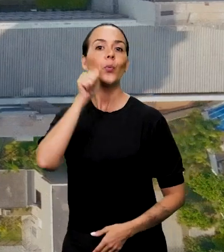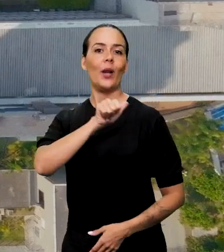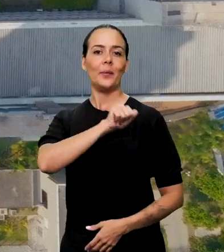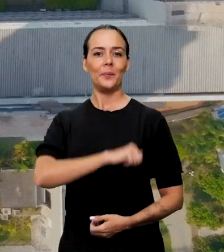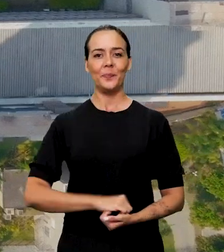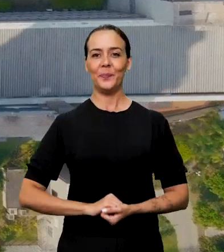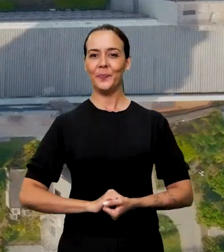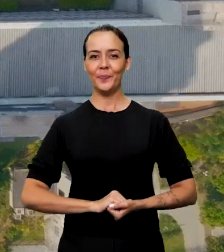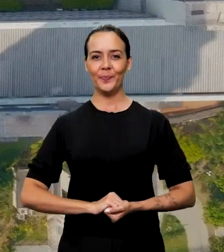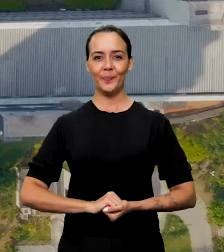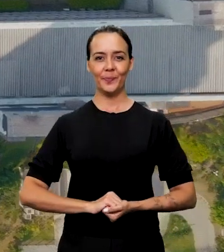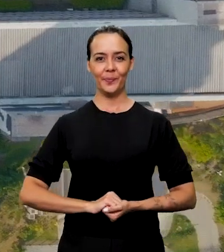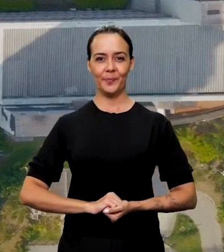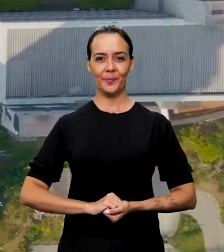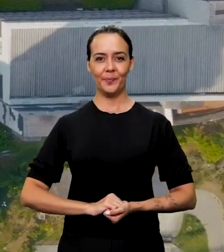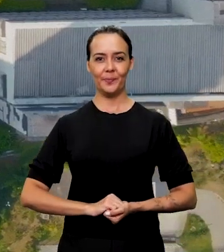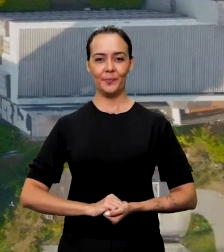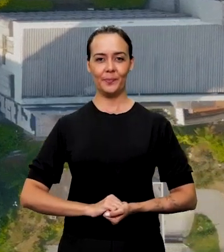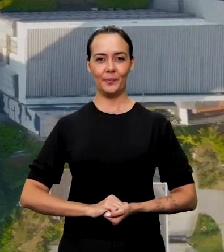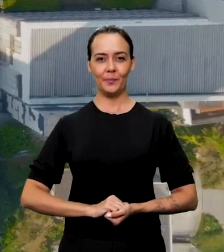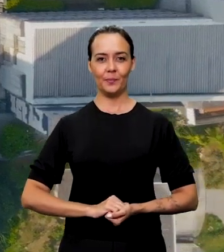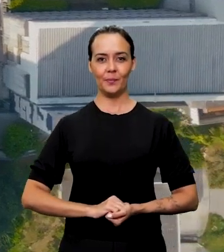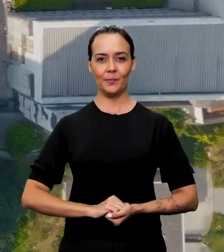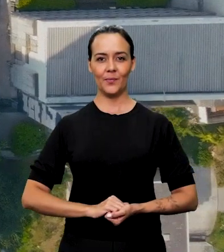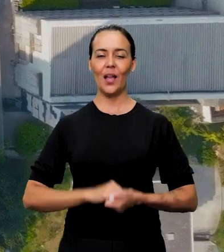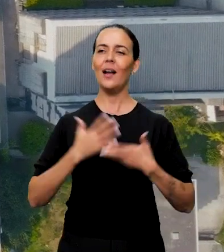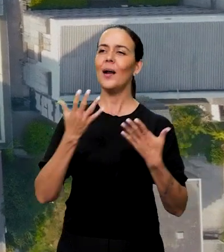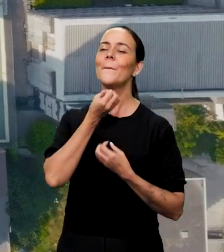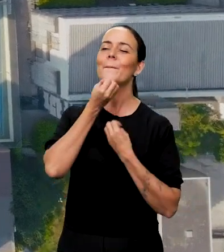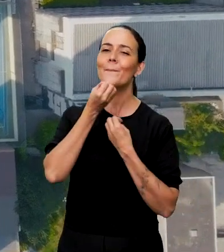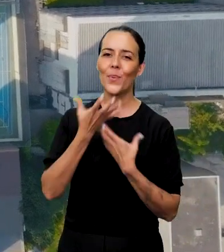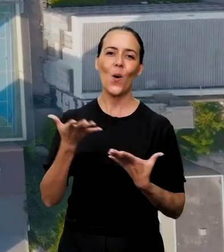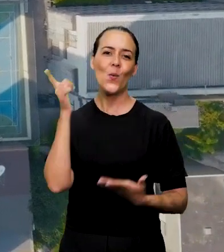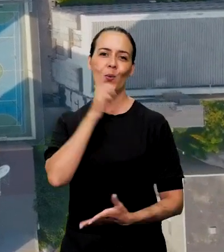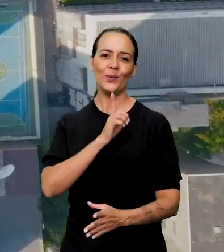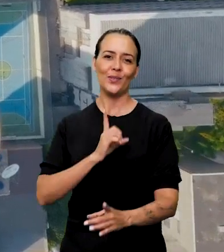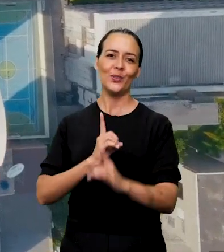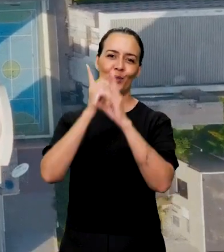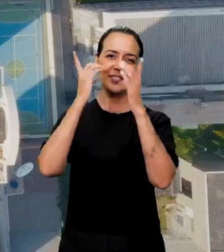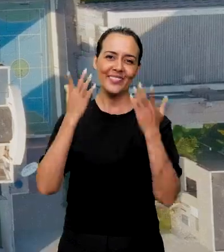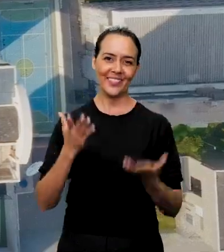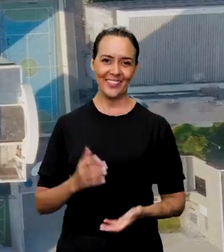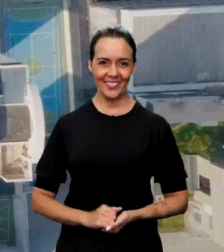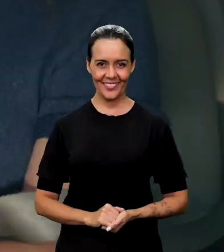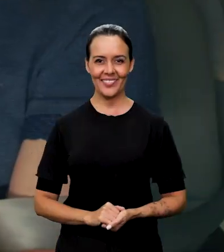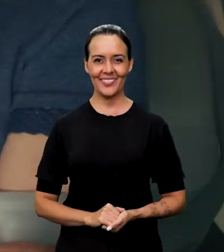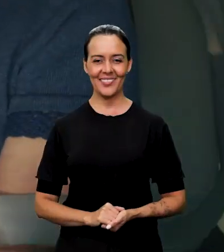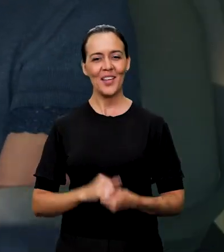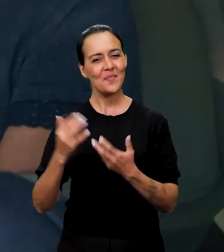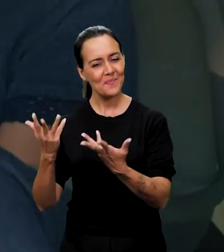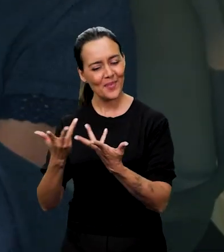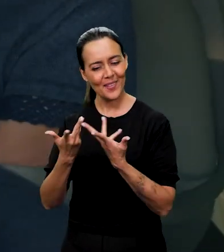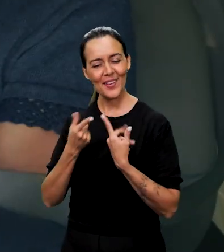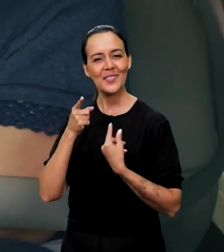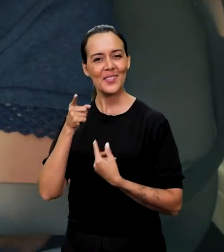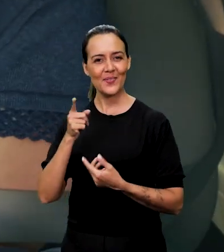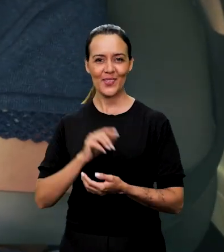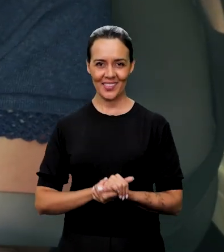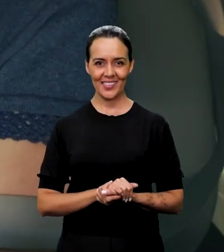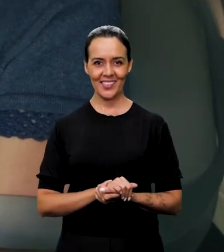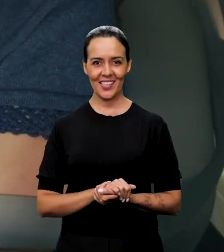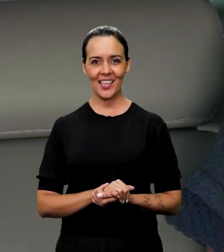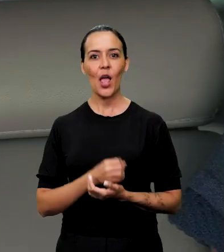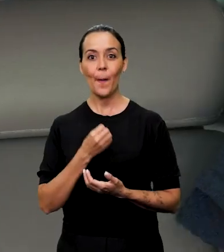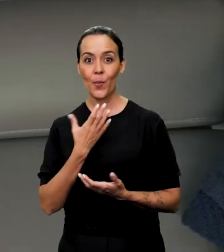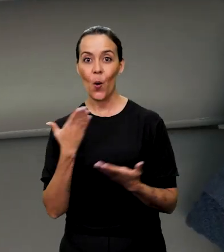Vista superior da avenida. E finalmente! Oi, Angela. Tudo, que linda que você tá, maravilhosa. Muito bom nesse mês da menopausa